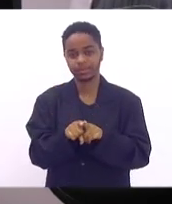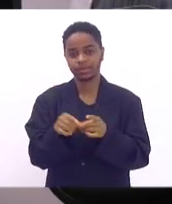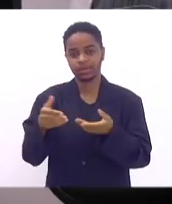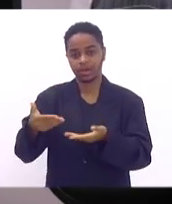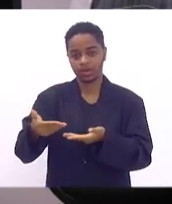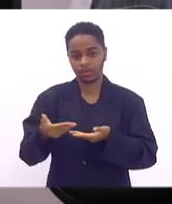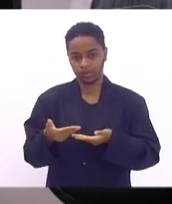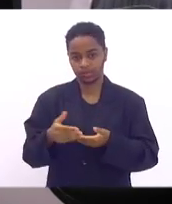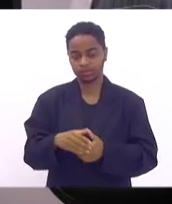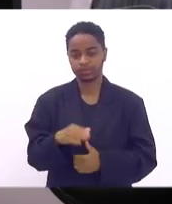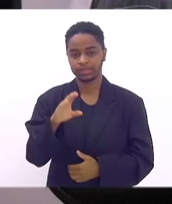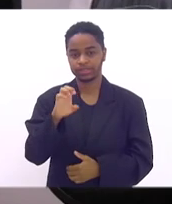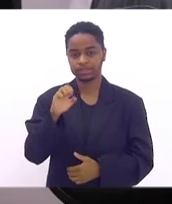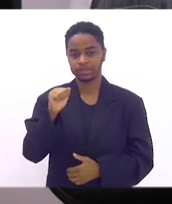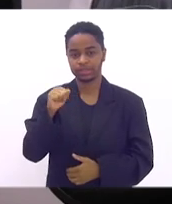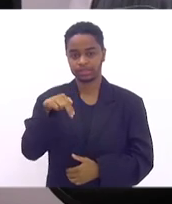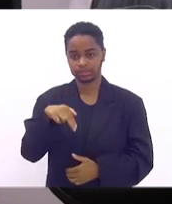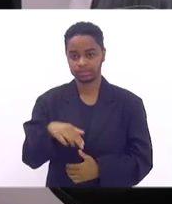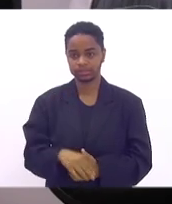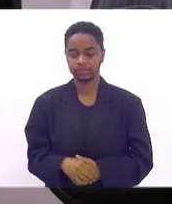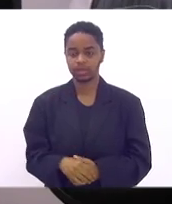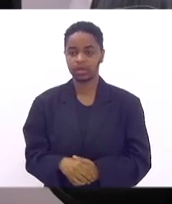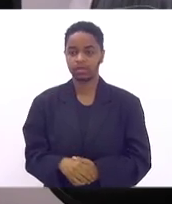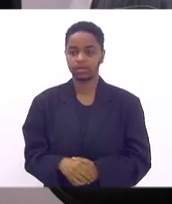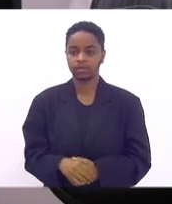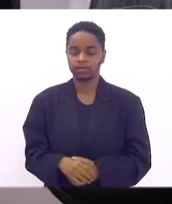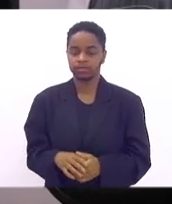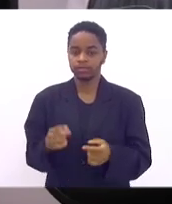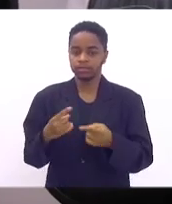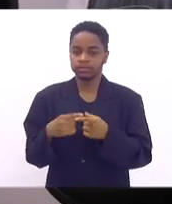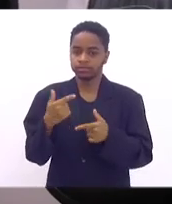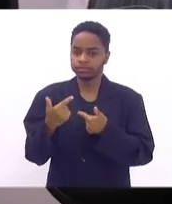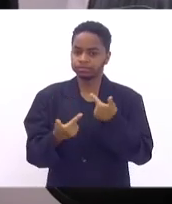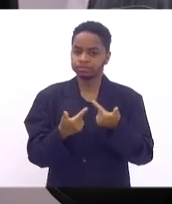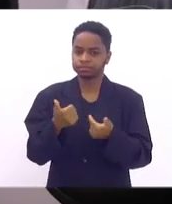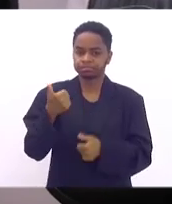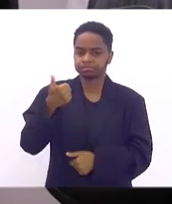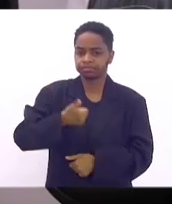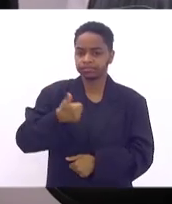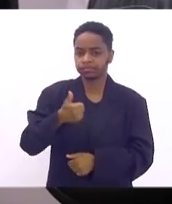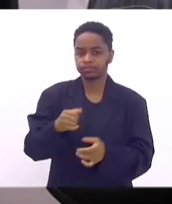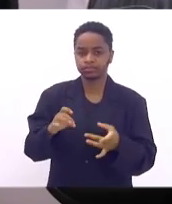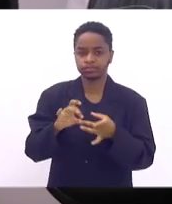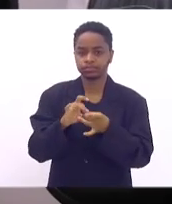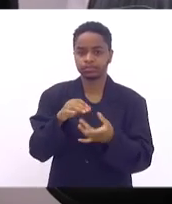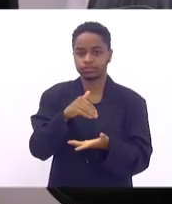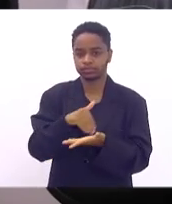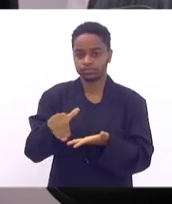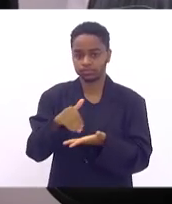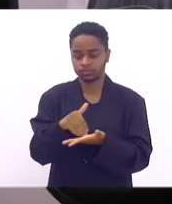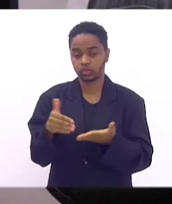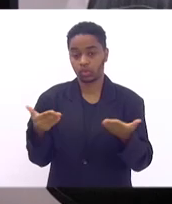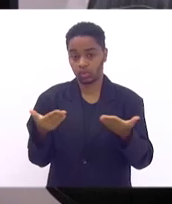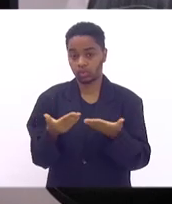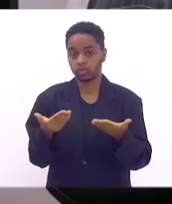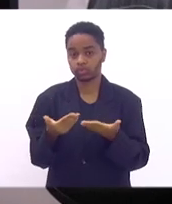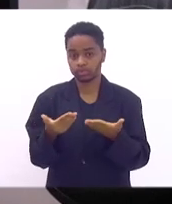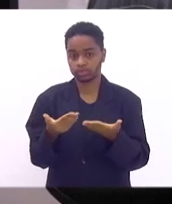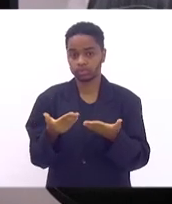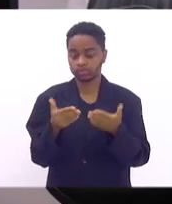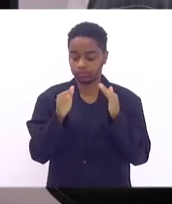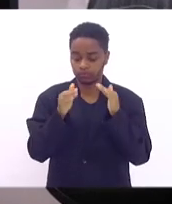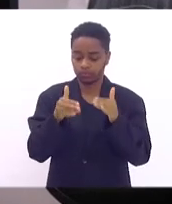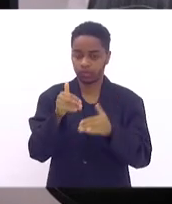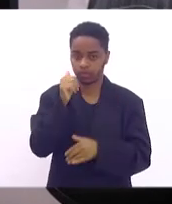convite ao CIAN, enfim, que é um dos serviços, o pioneiro, né, da Secretaria, hoje, Secretaria do Estado da